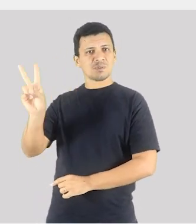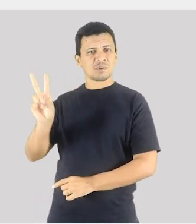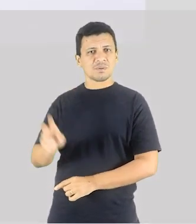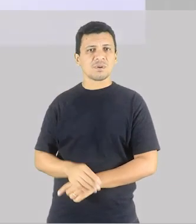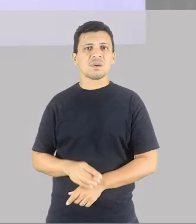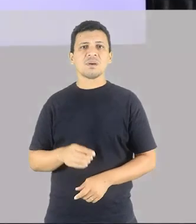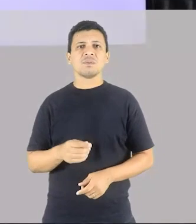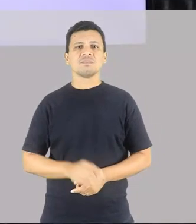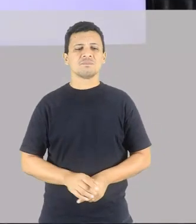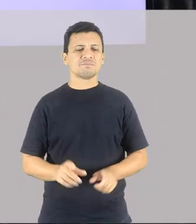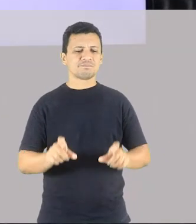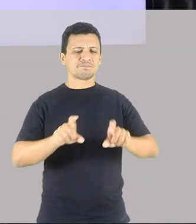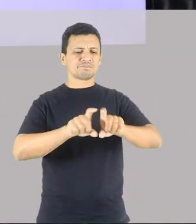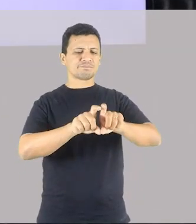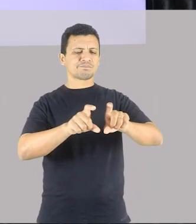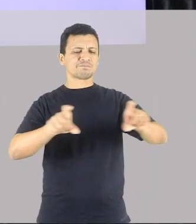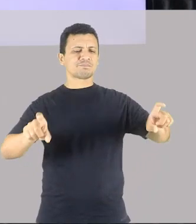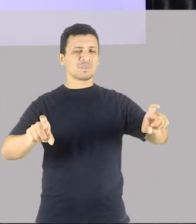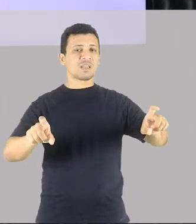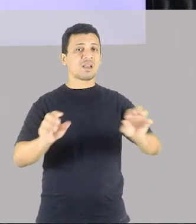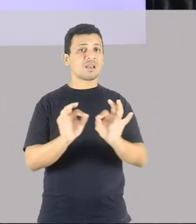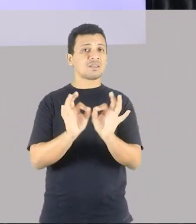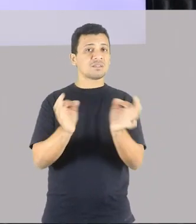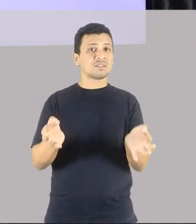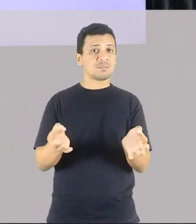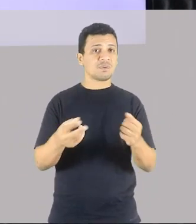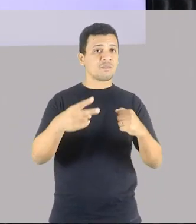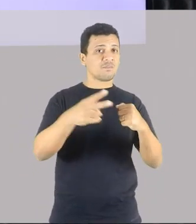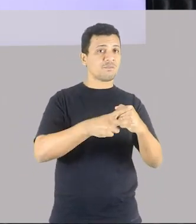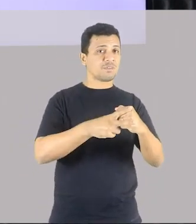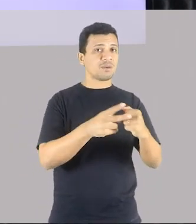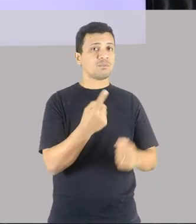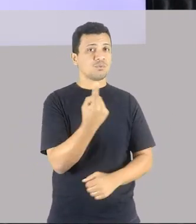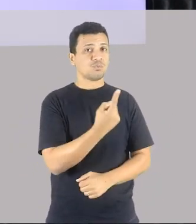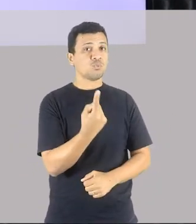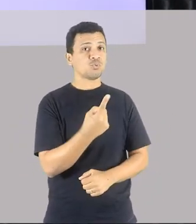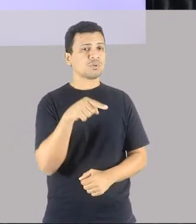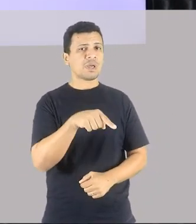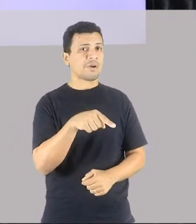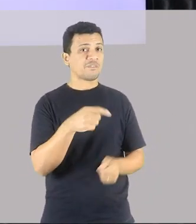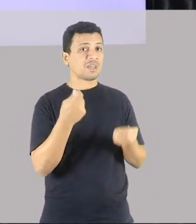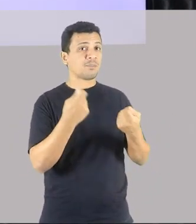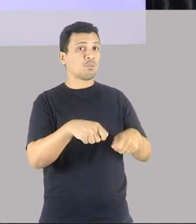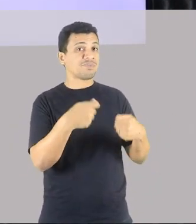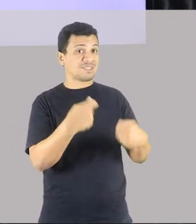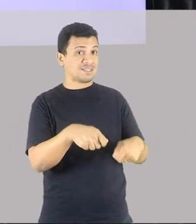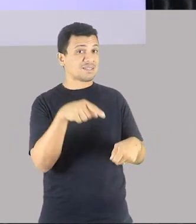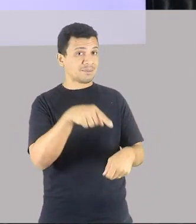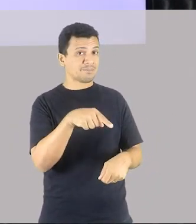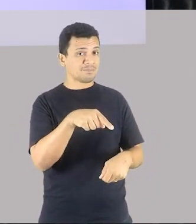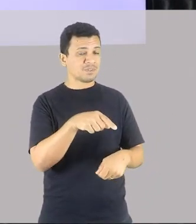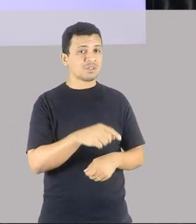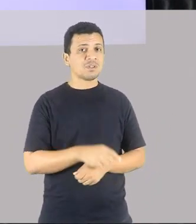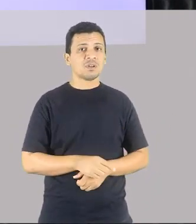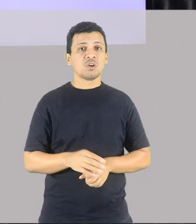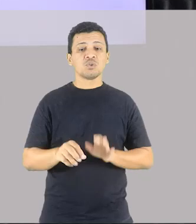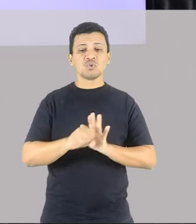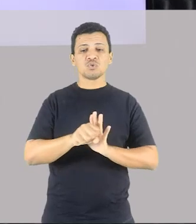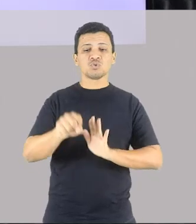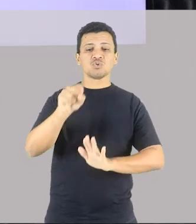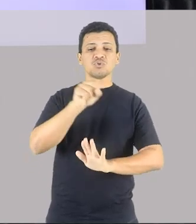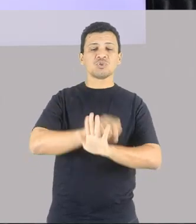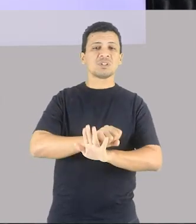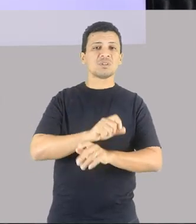um período simples, nós temos apenas um verbo, certo? O verbo precisar, né? Cujo sujeito